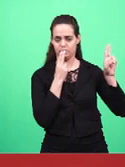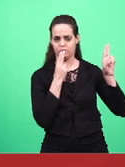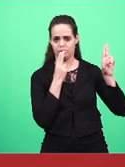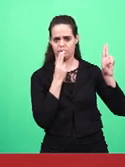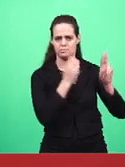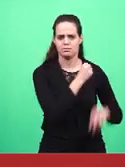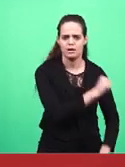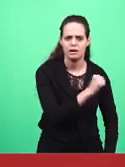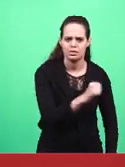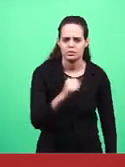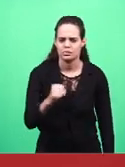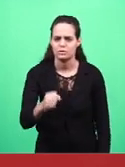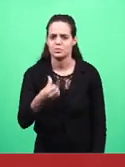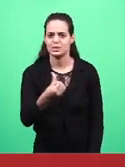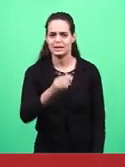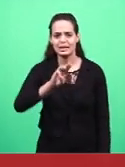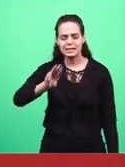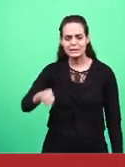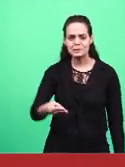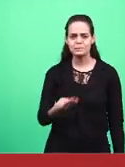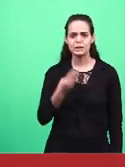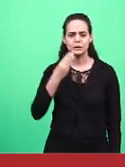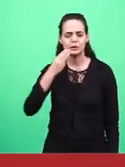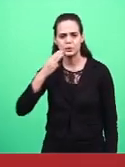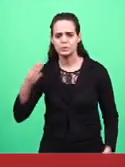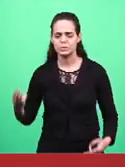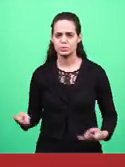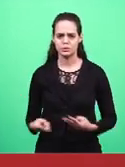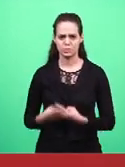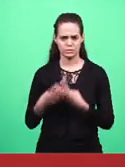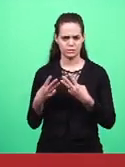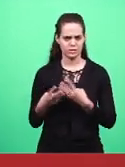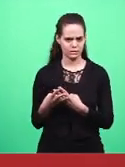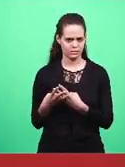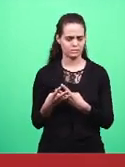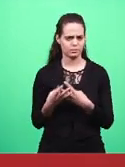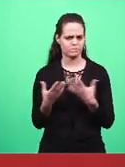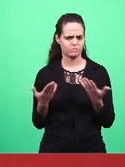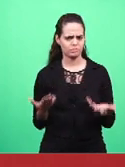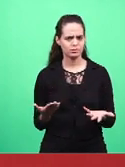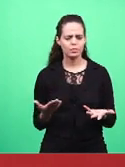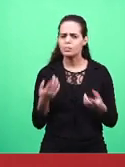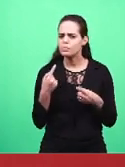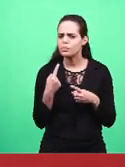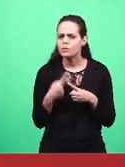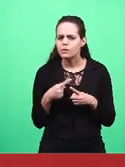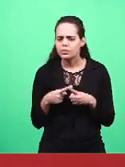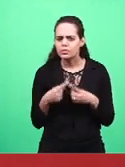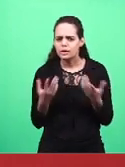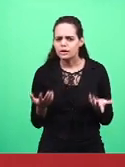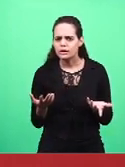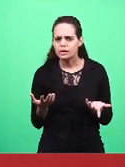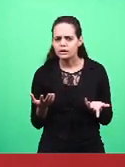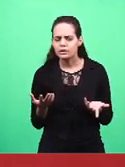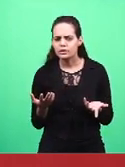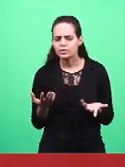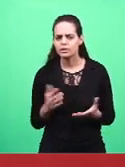tem. Mas o hebraico, essencialmente, é a língua do Deus